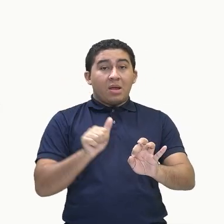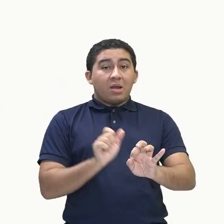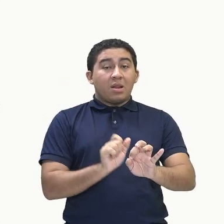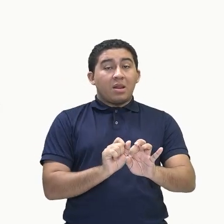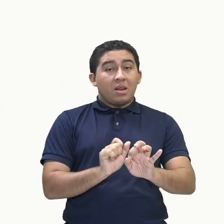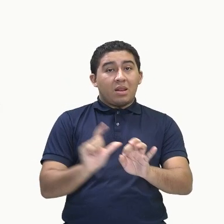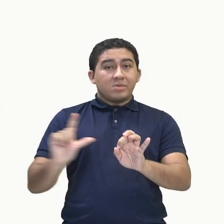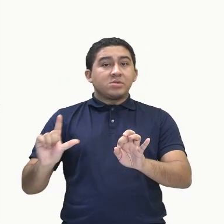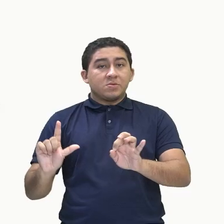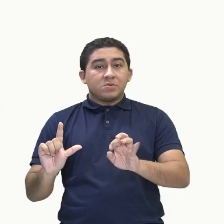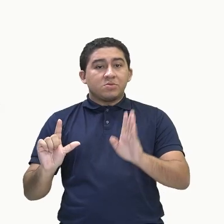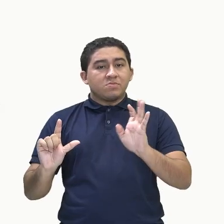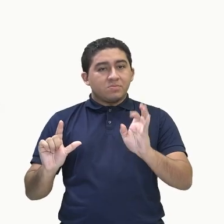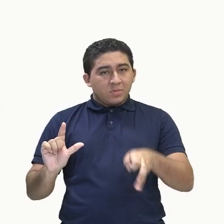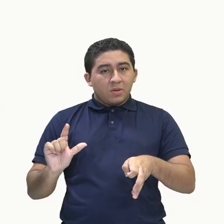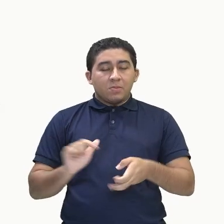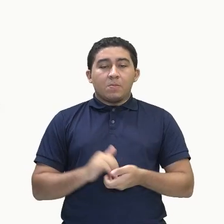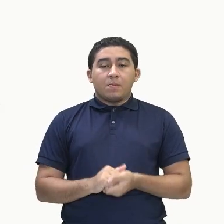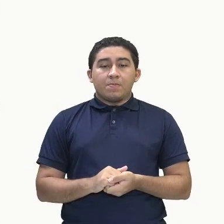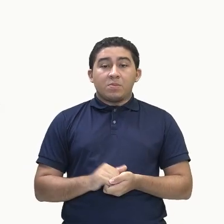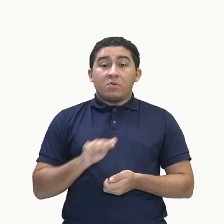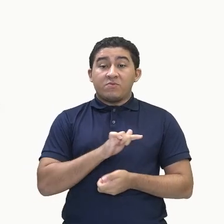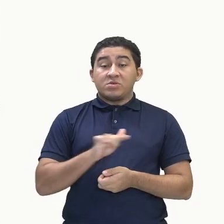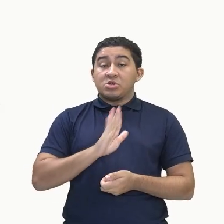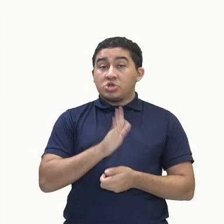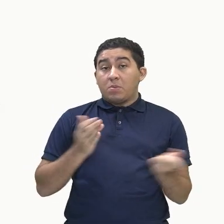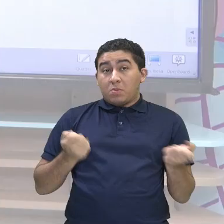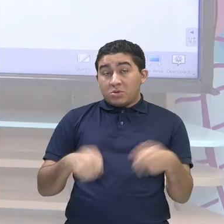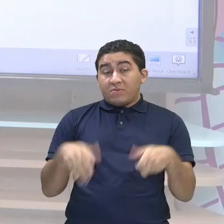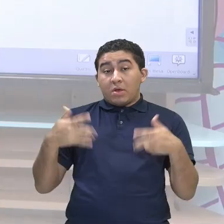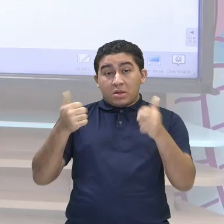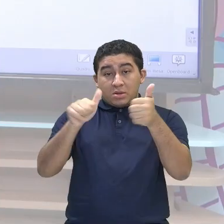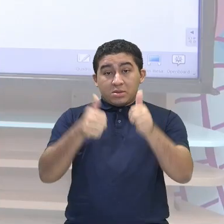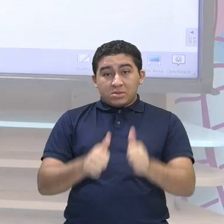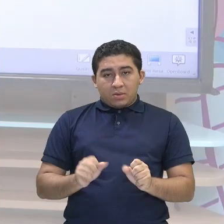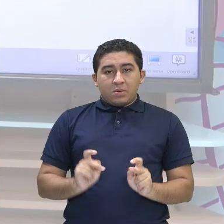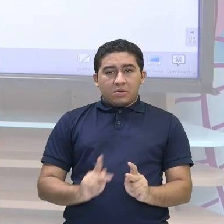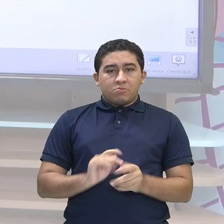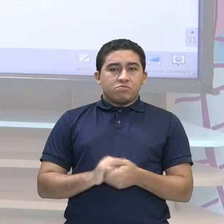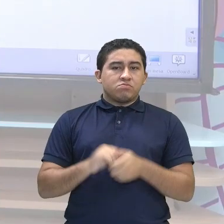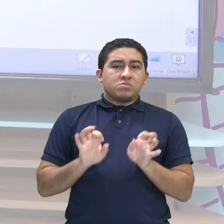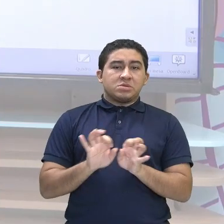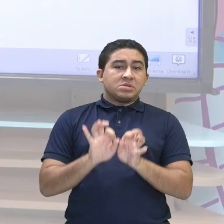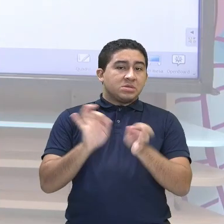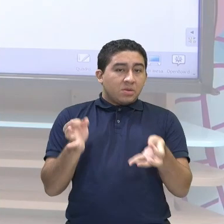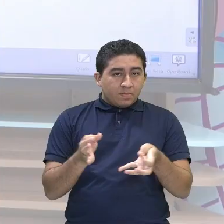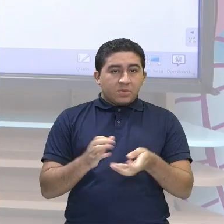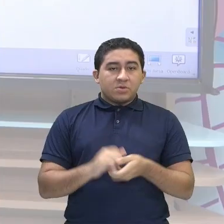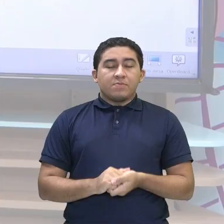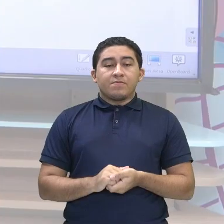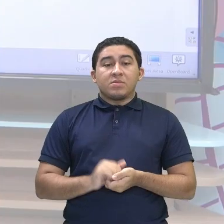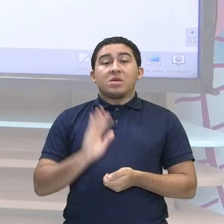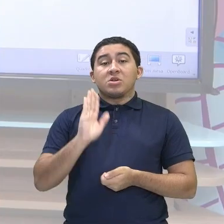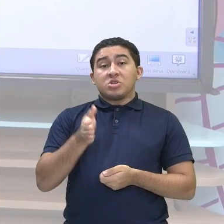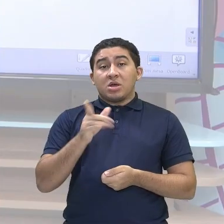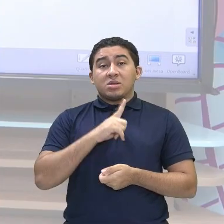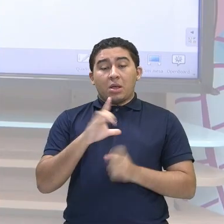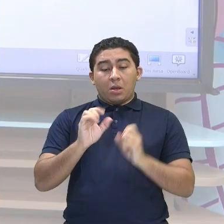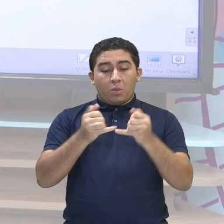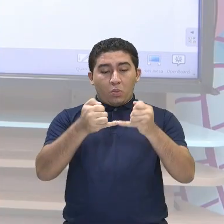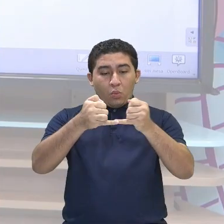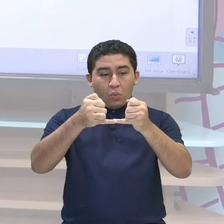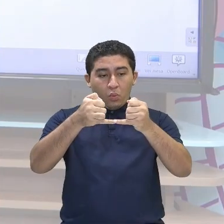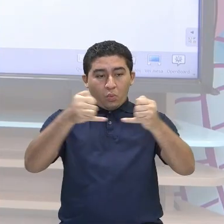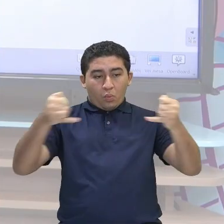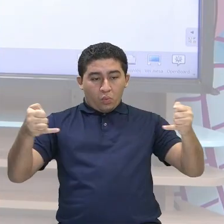bom? Então, aí vocês já conseguem verificar. É bem simples, gente. Pegou a retinha, traçou ali, pega